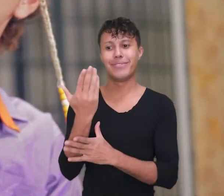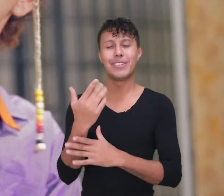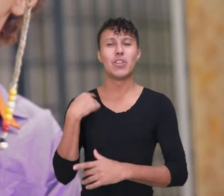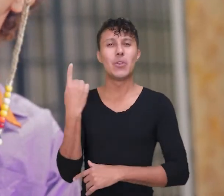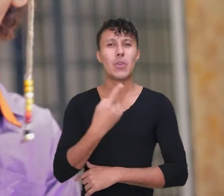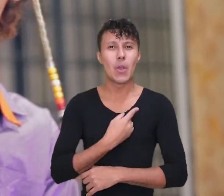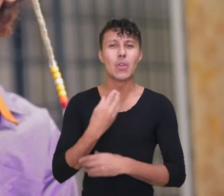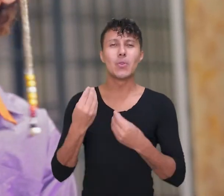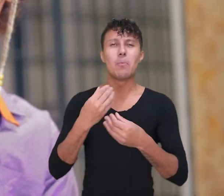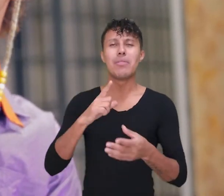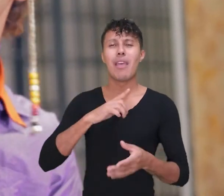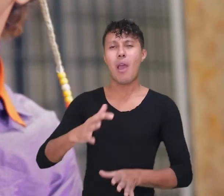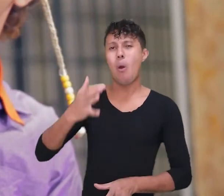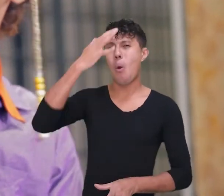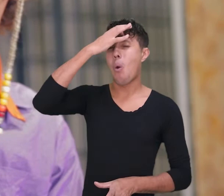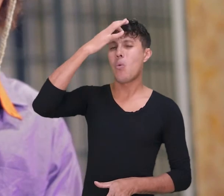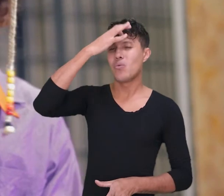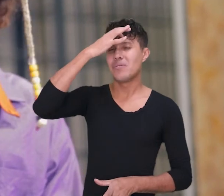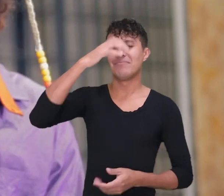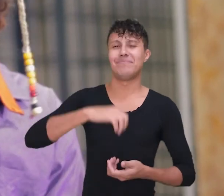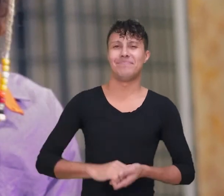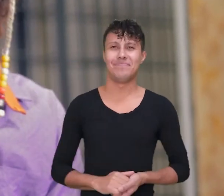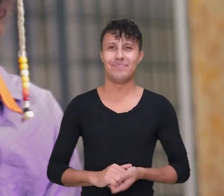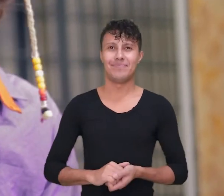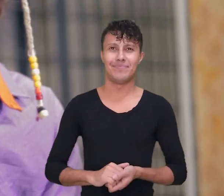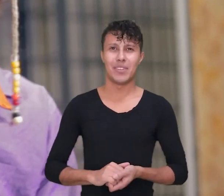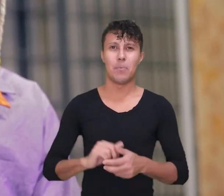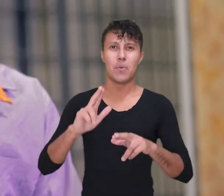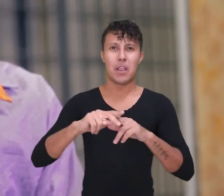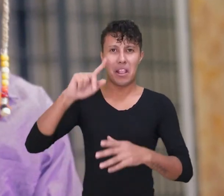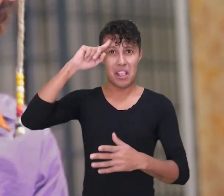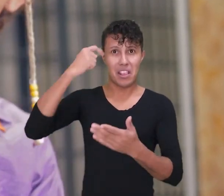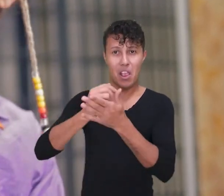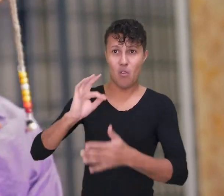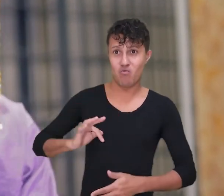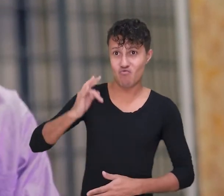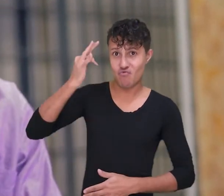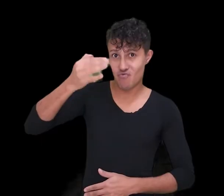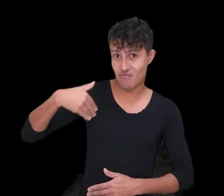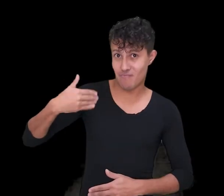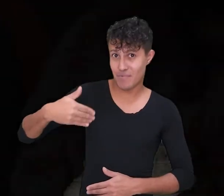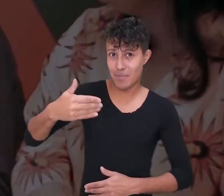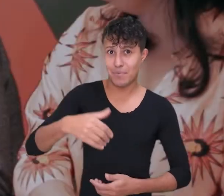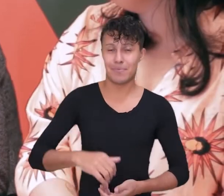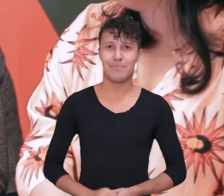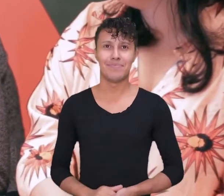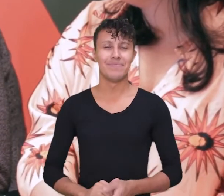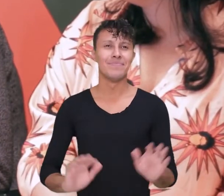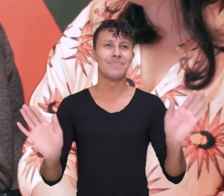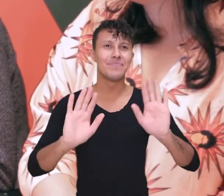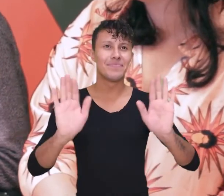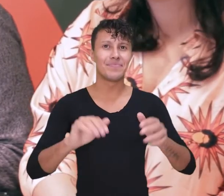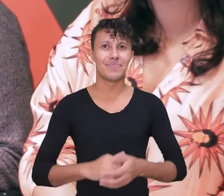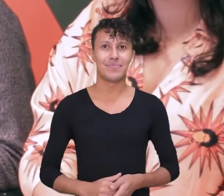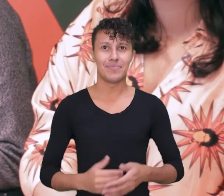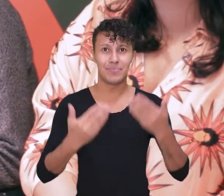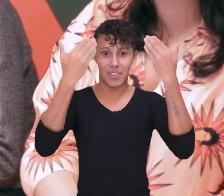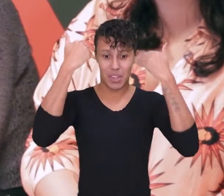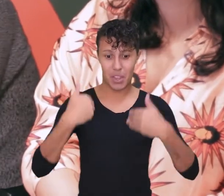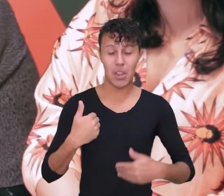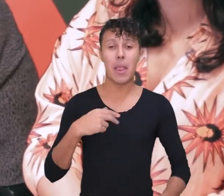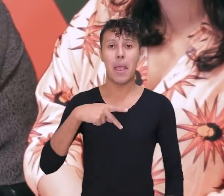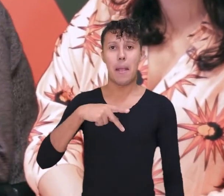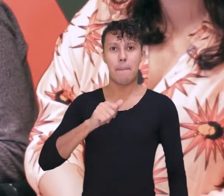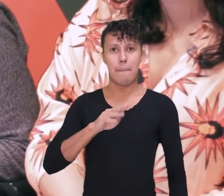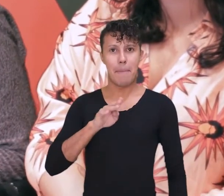fazer realmente consciente, né? Com as nossas decisões futuras aí. Oi, eu sou o Pablo,